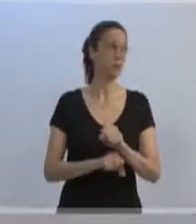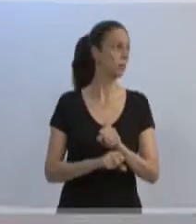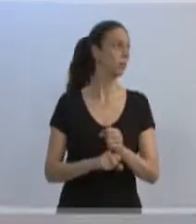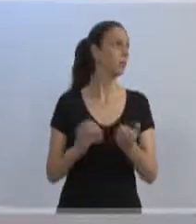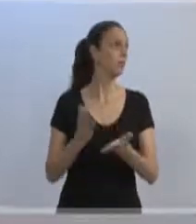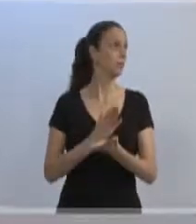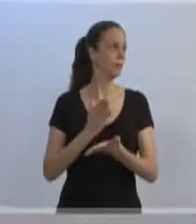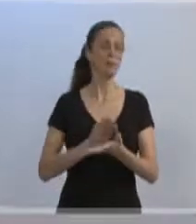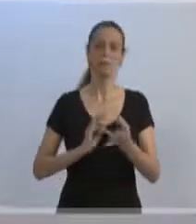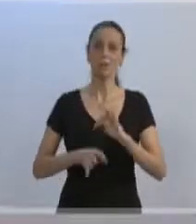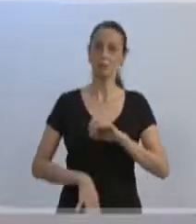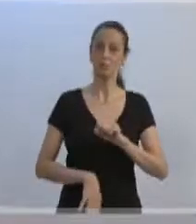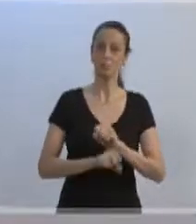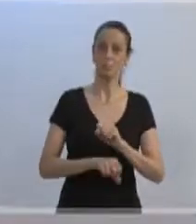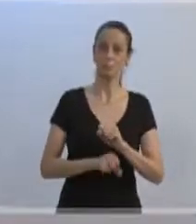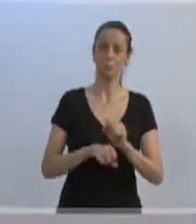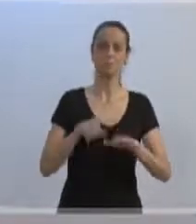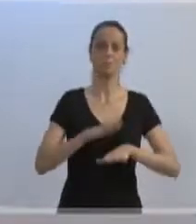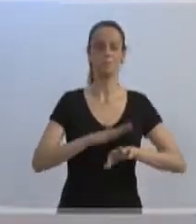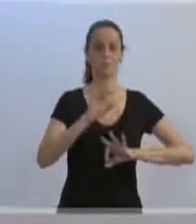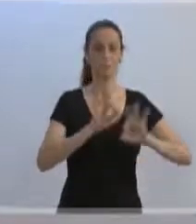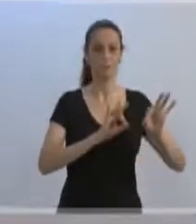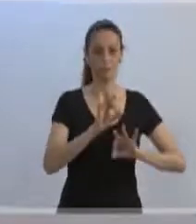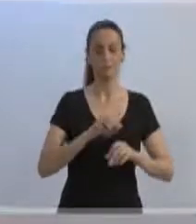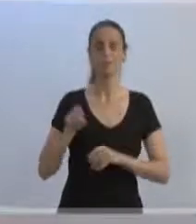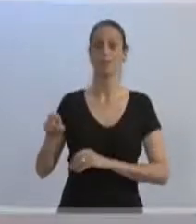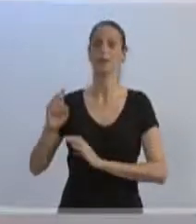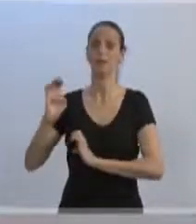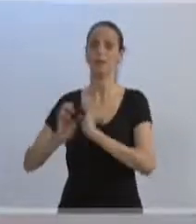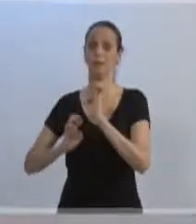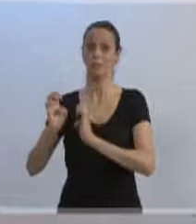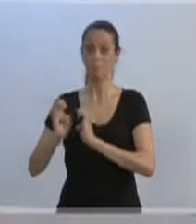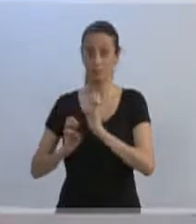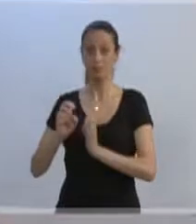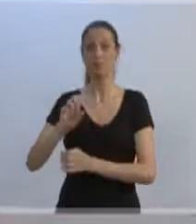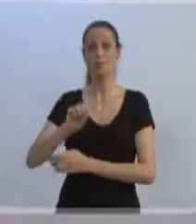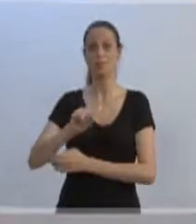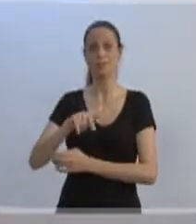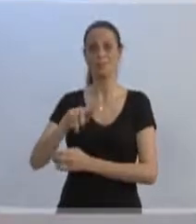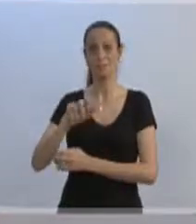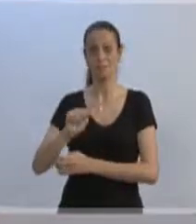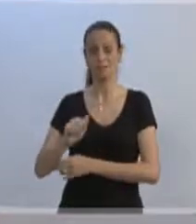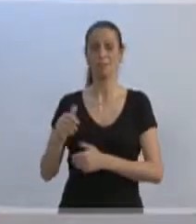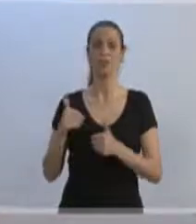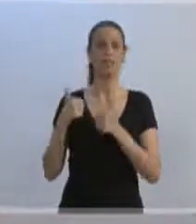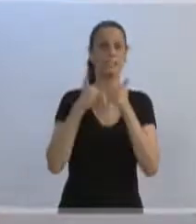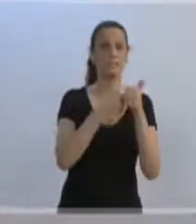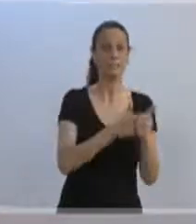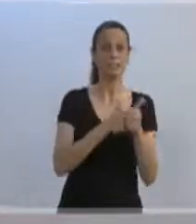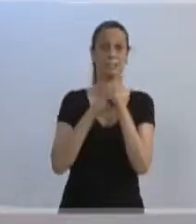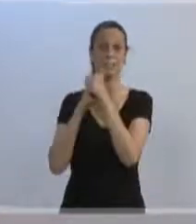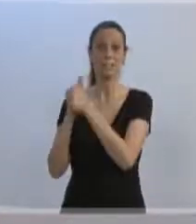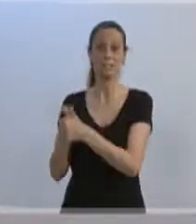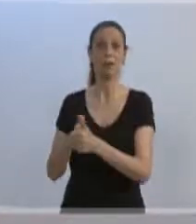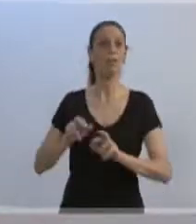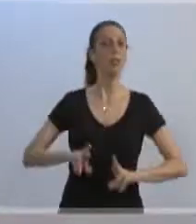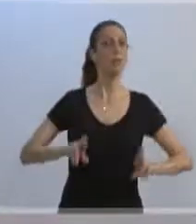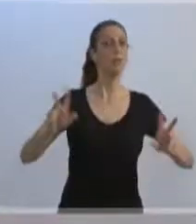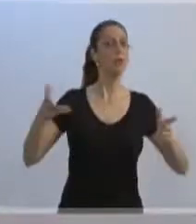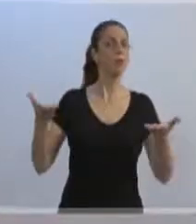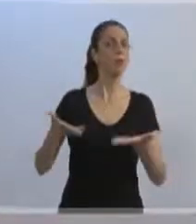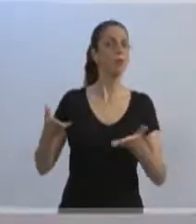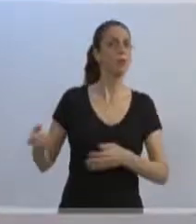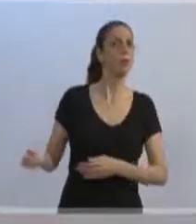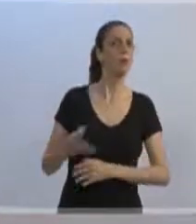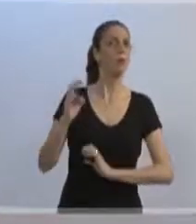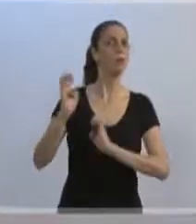o seterb elaborou e que o consórcio siga tinha que seguir é completamente diferente do caderno técnico que a